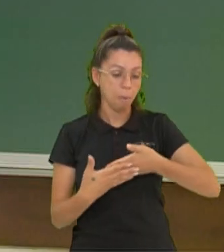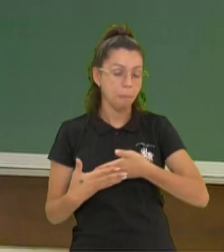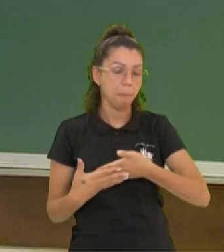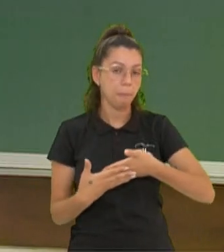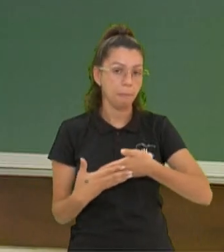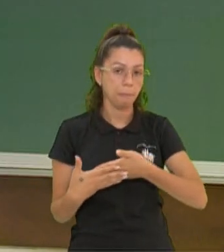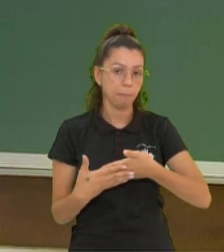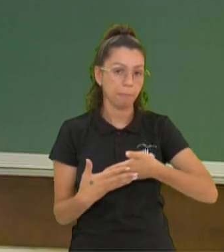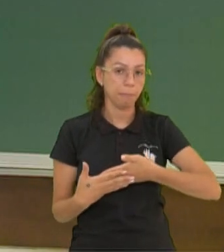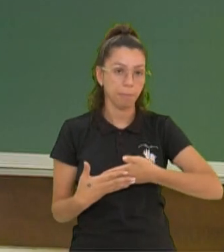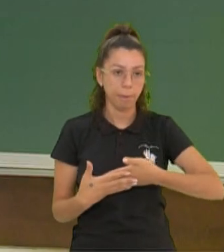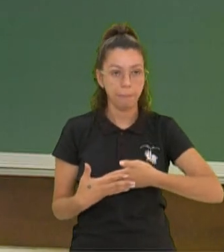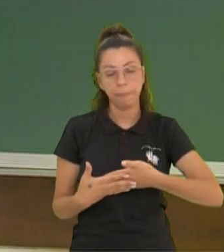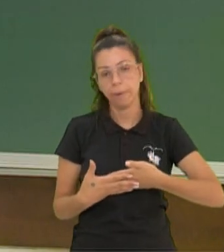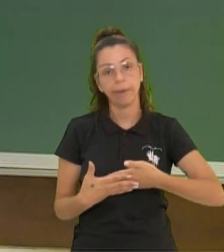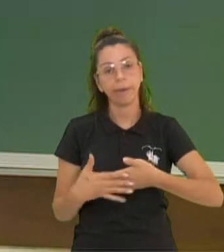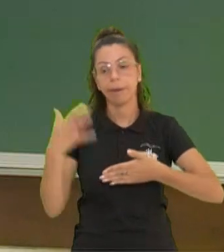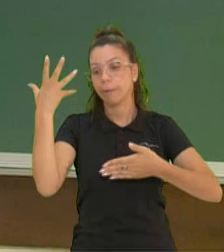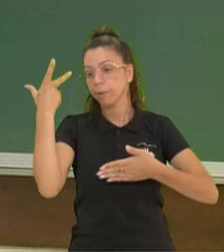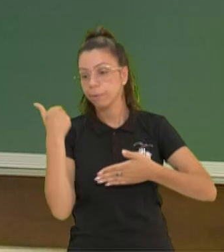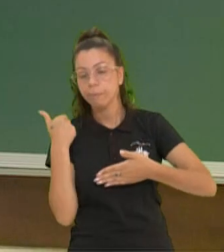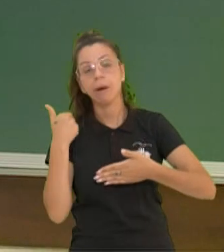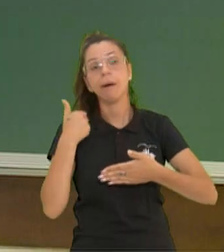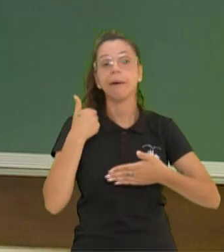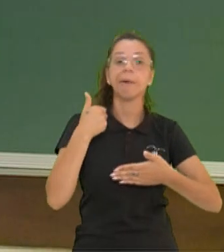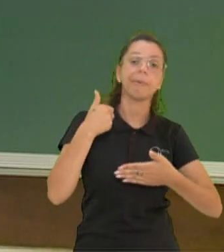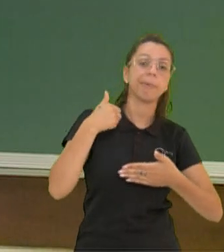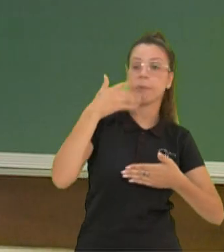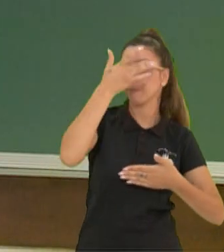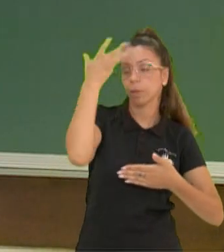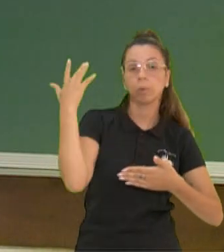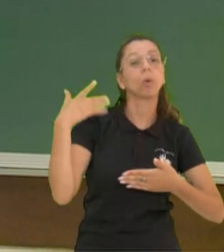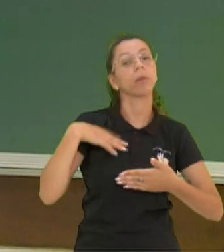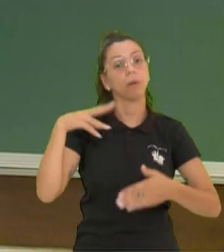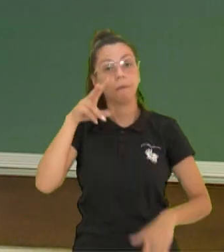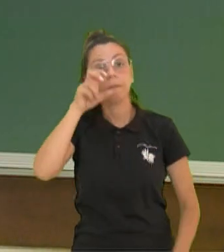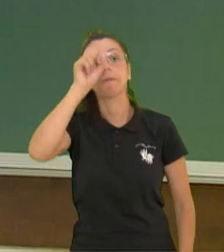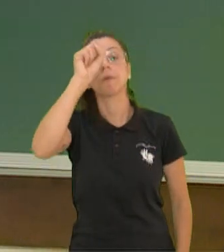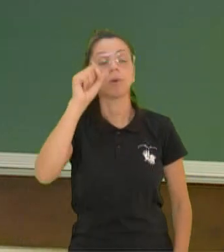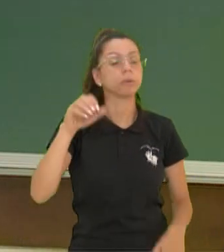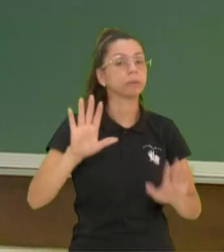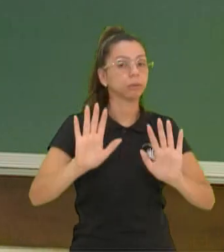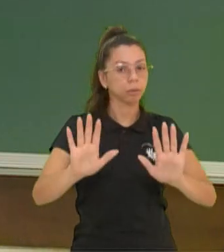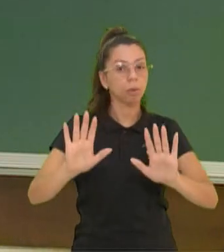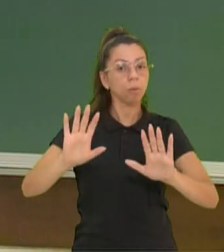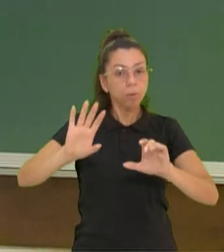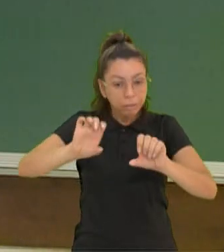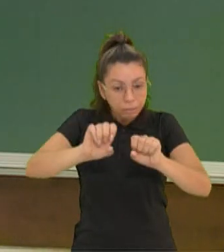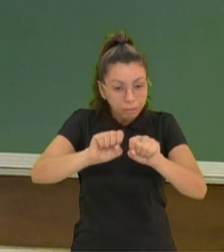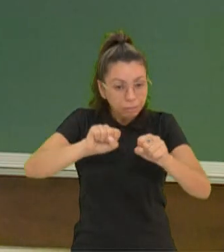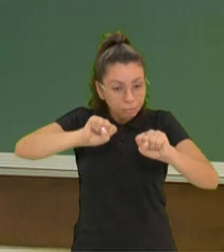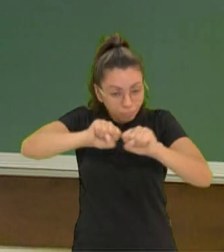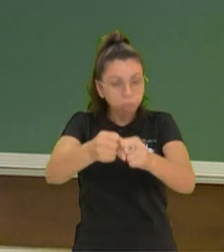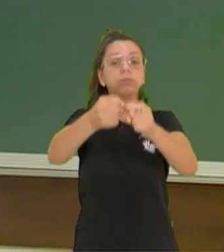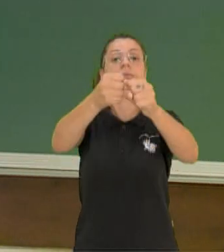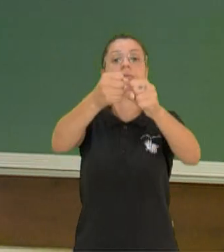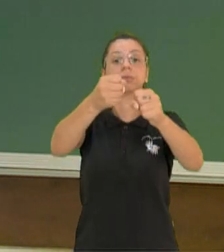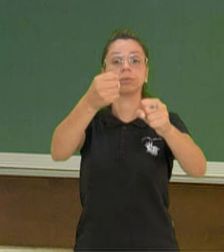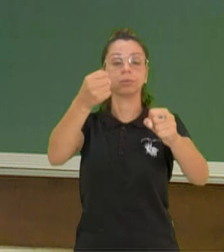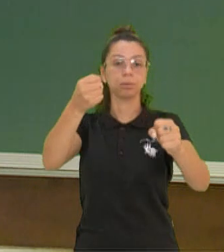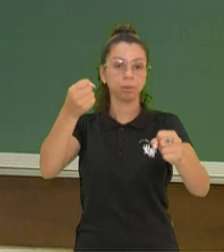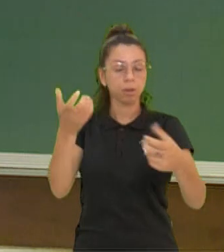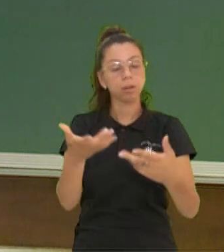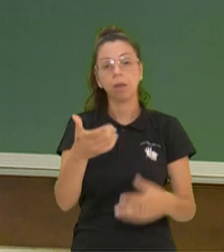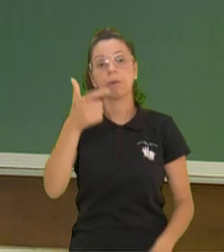gente, seja de uma pessoa ou animal, tem muita força, né? E você consegue quebrar a resistência. Então, independente de você ser uma